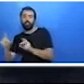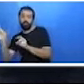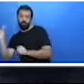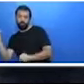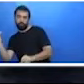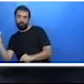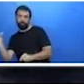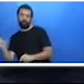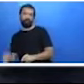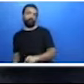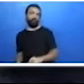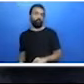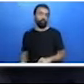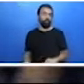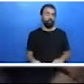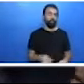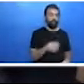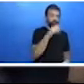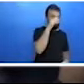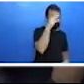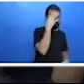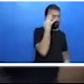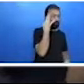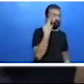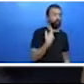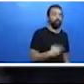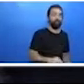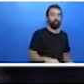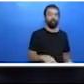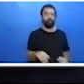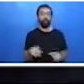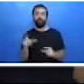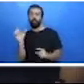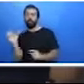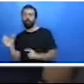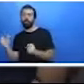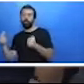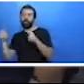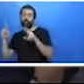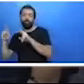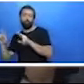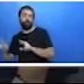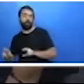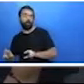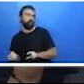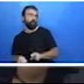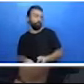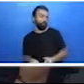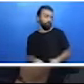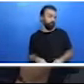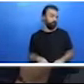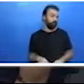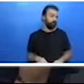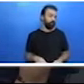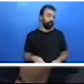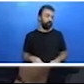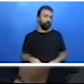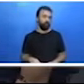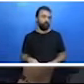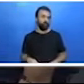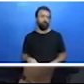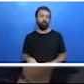alguma coisa que rime aqui. Jogos eletrônicos, agora na letra B. Sair de casa sem